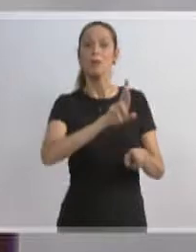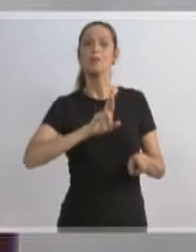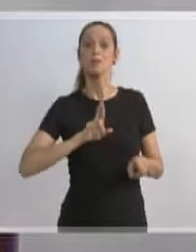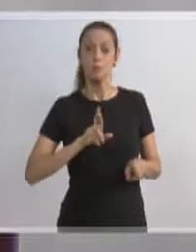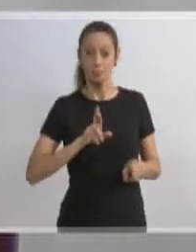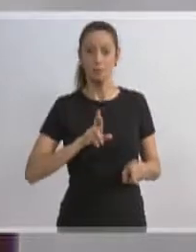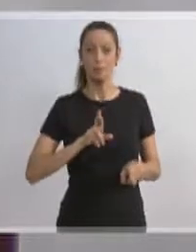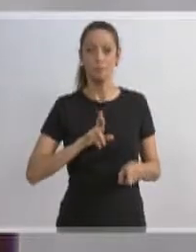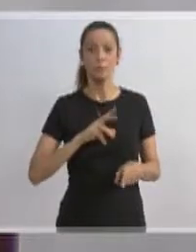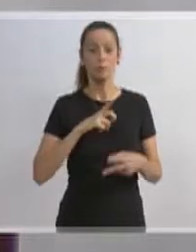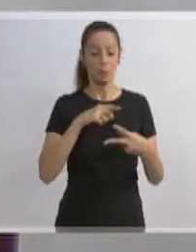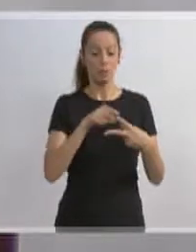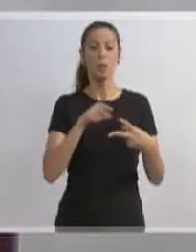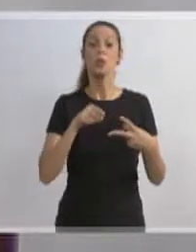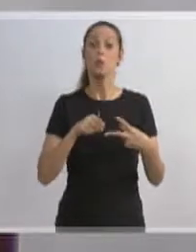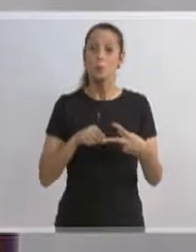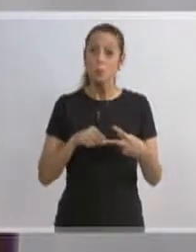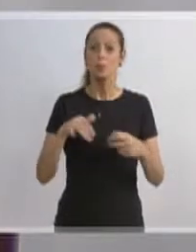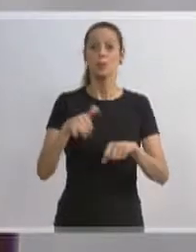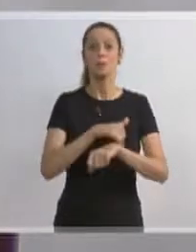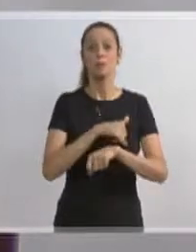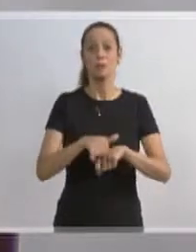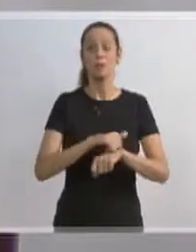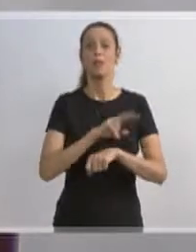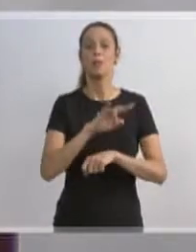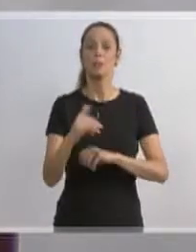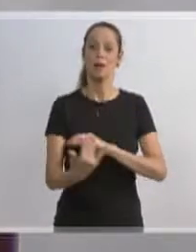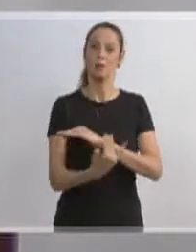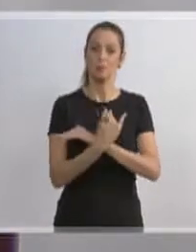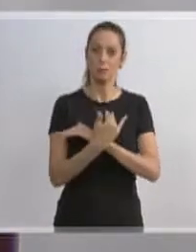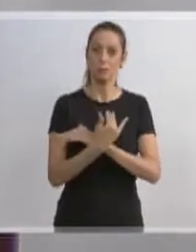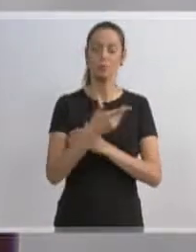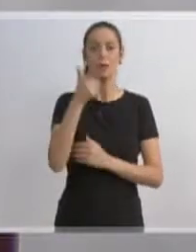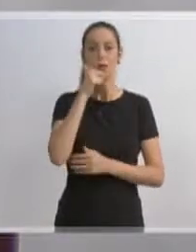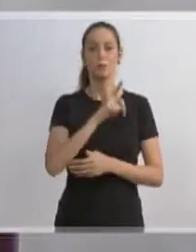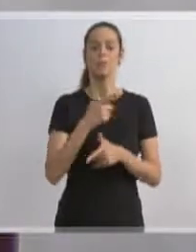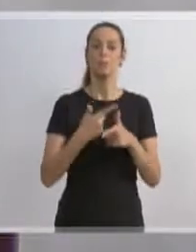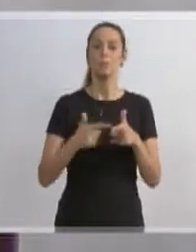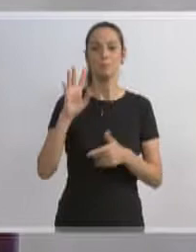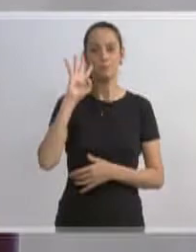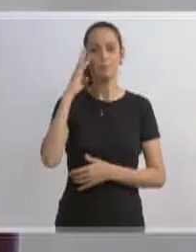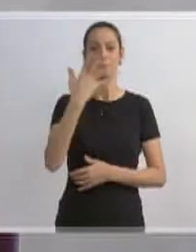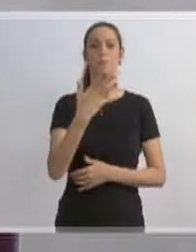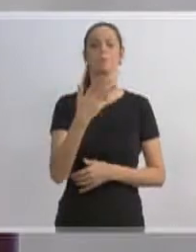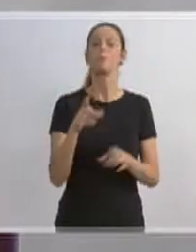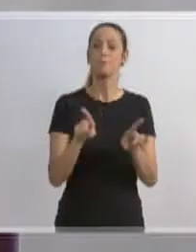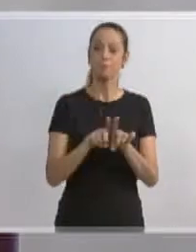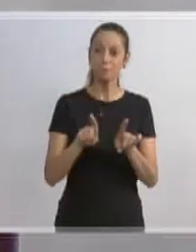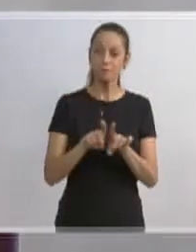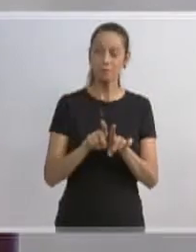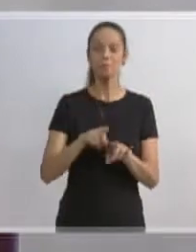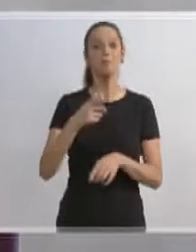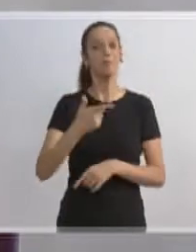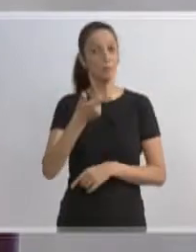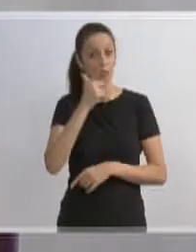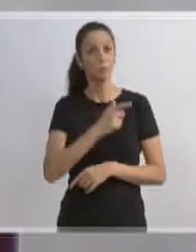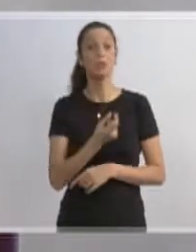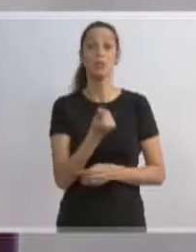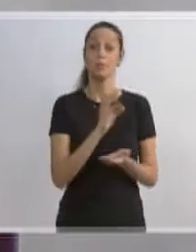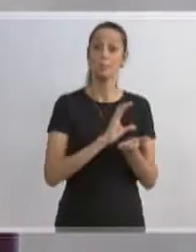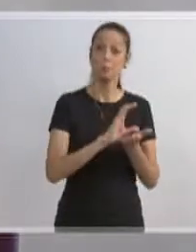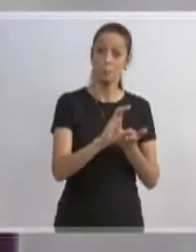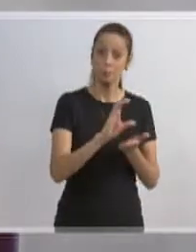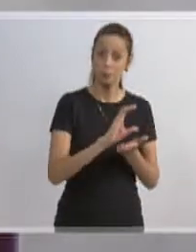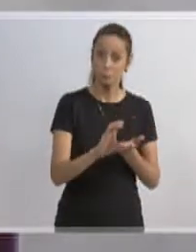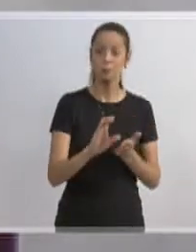casa. Então, são dois mecanismos que ajudarão a nós irmos na raiz do problema para procurarmos, né, mais valores no sentido de